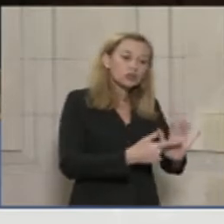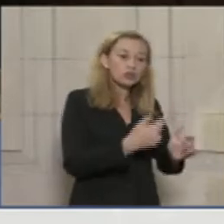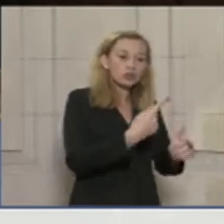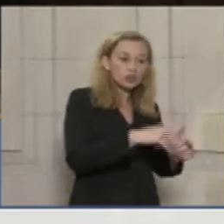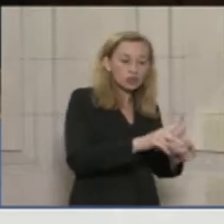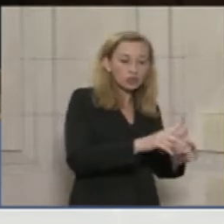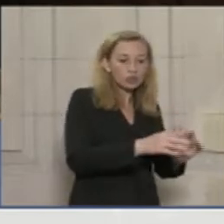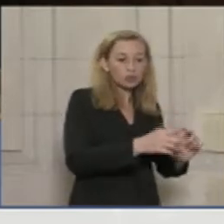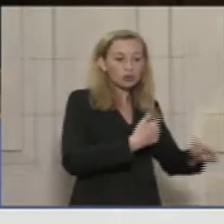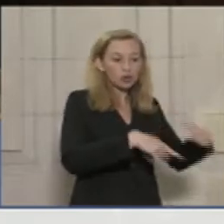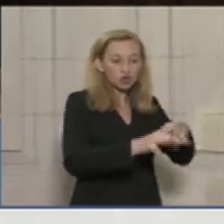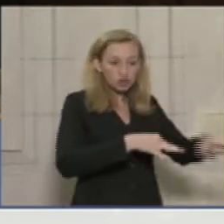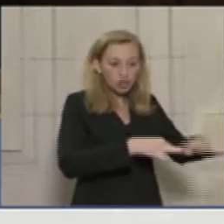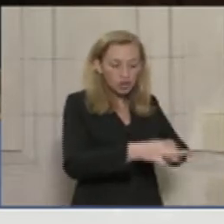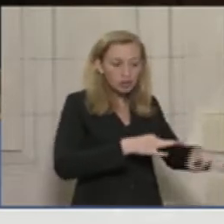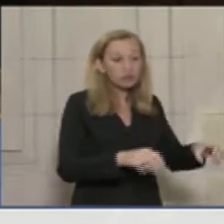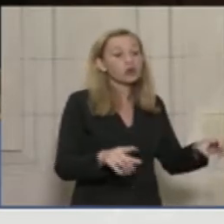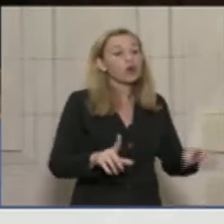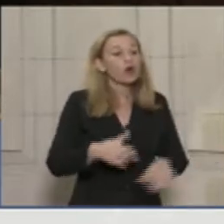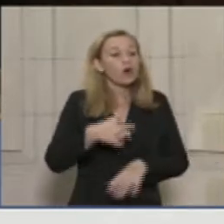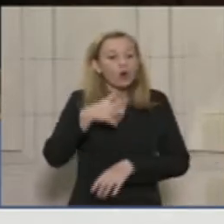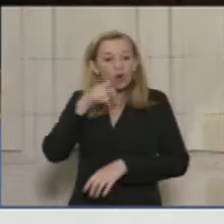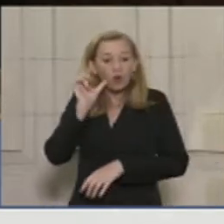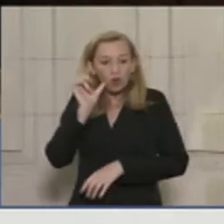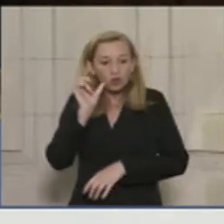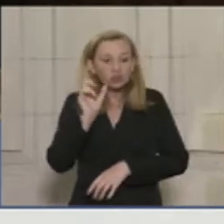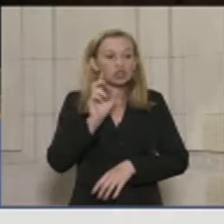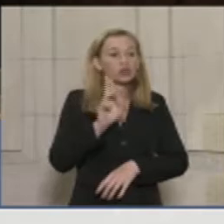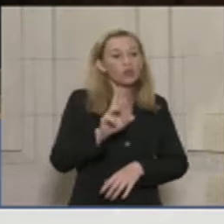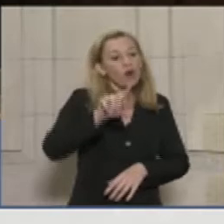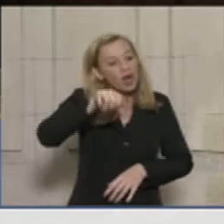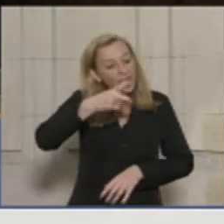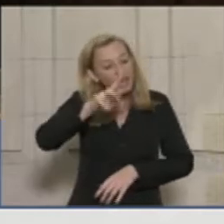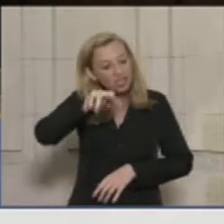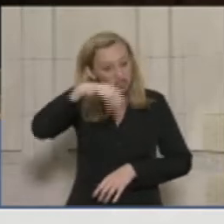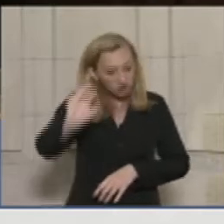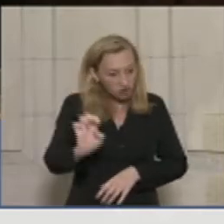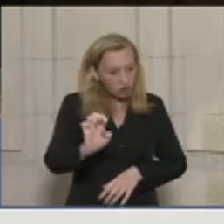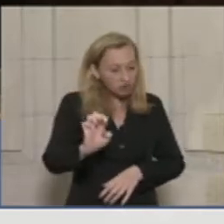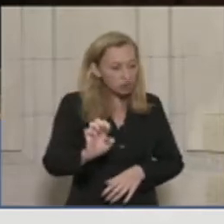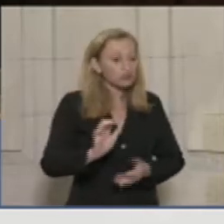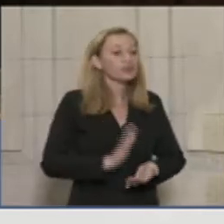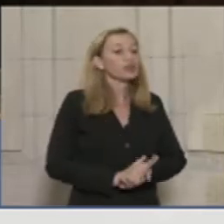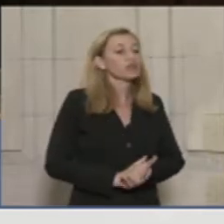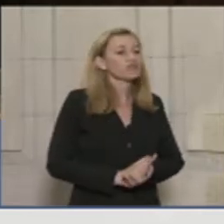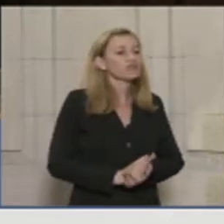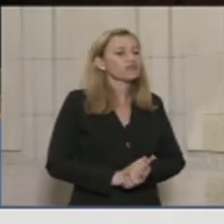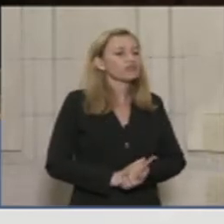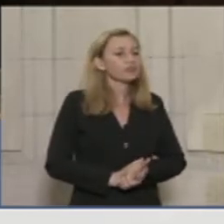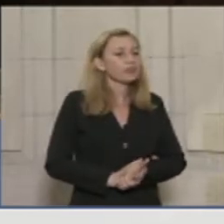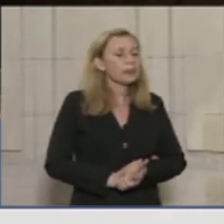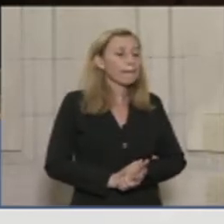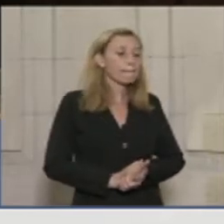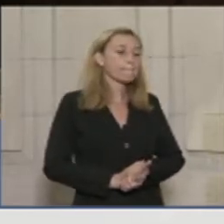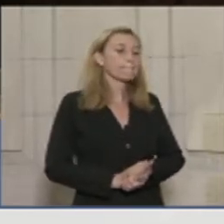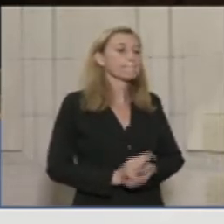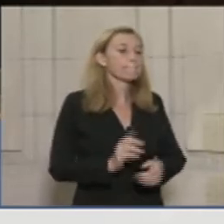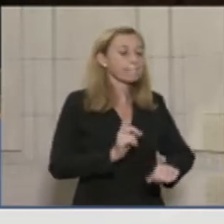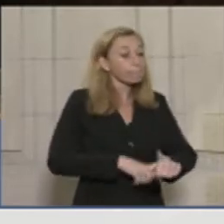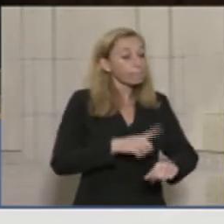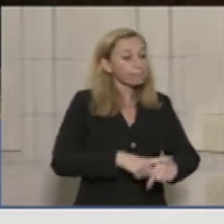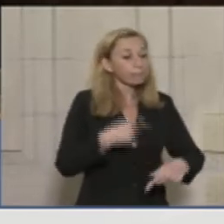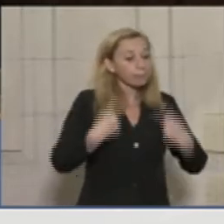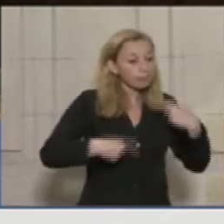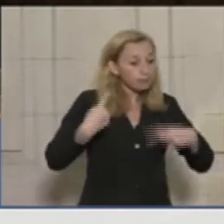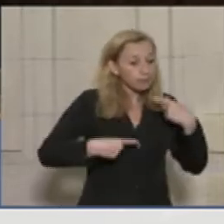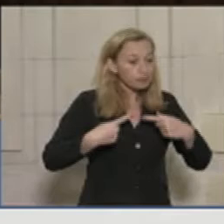fizemos uma audiência sobre a UENF ontem e terça-feira que vem sobre a UESO. Em nenhum momento, nessas discussões, nessas